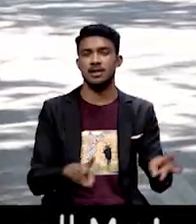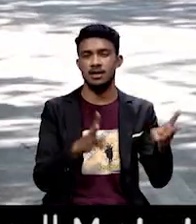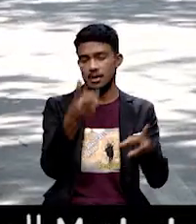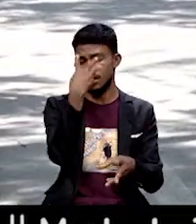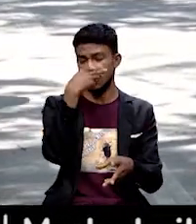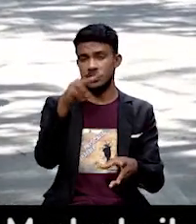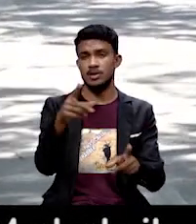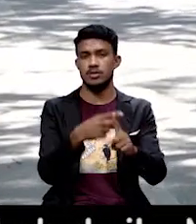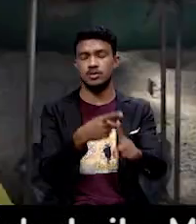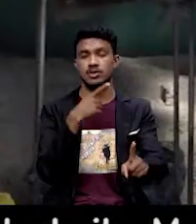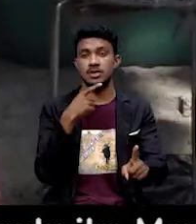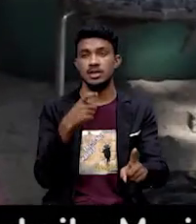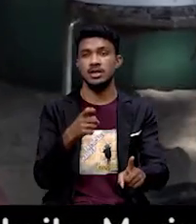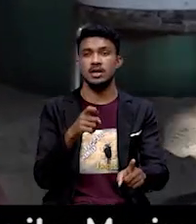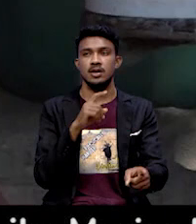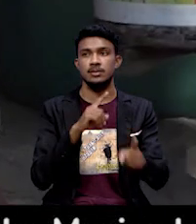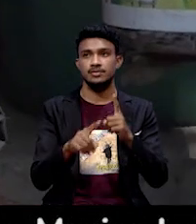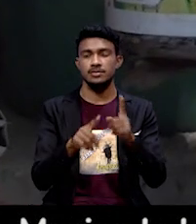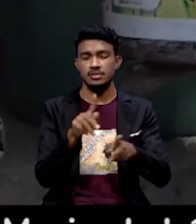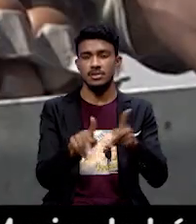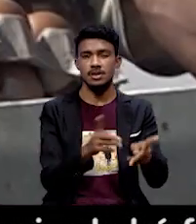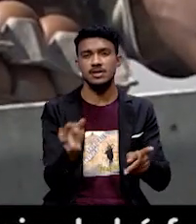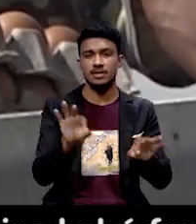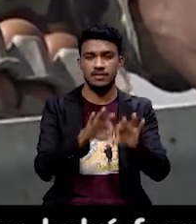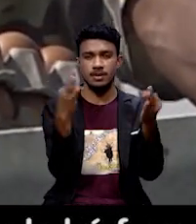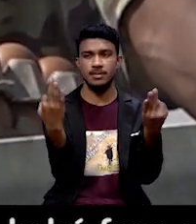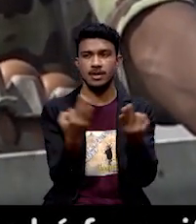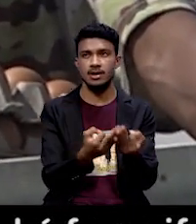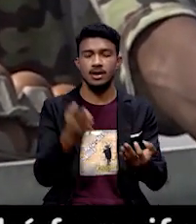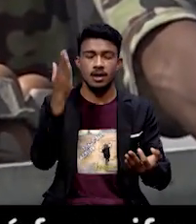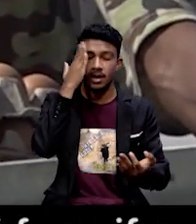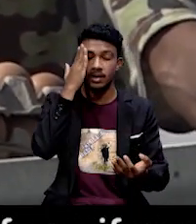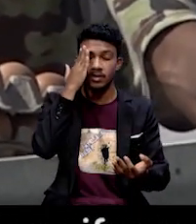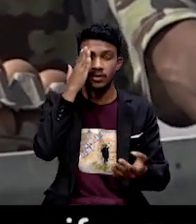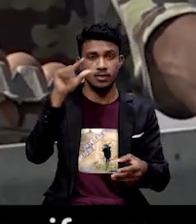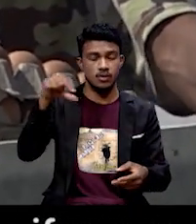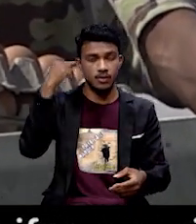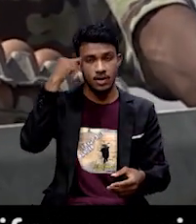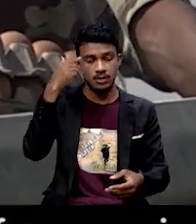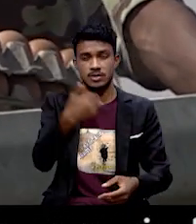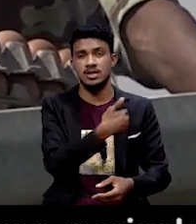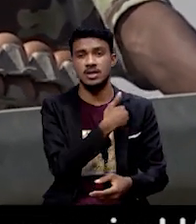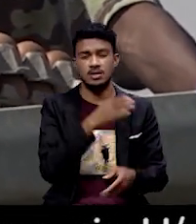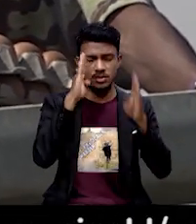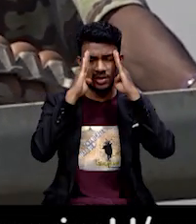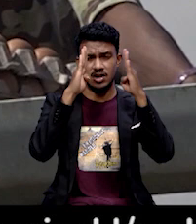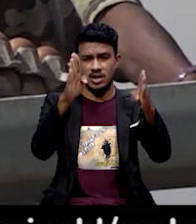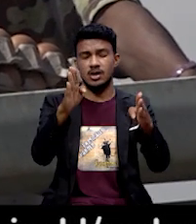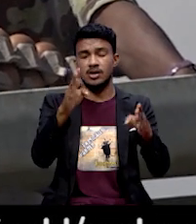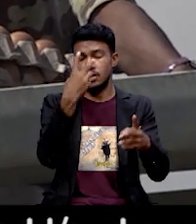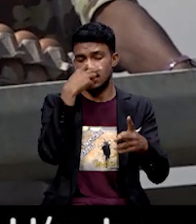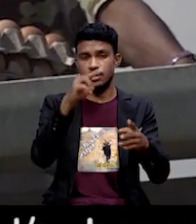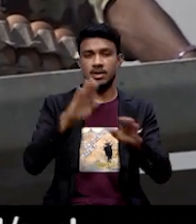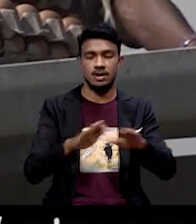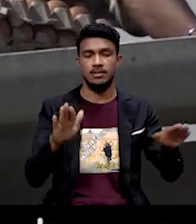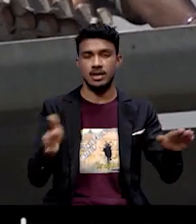preocupação com se parte competente sira. Família nebe considera katak governo se dá o sério foi atenção balabari